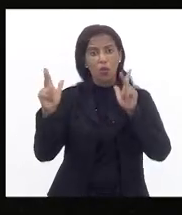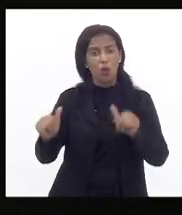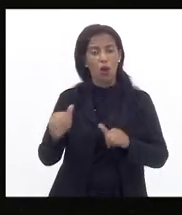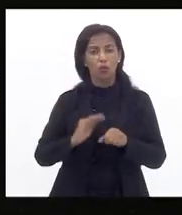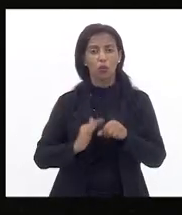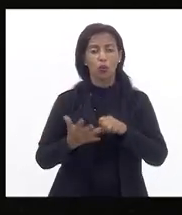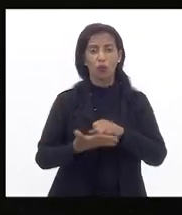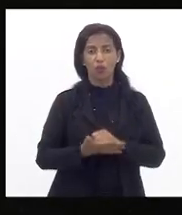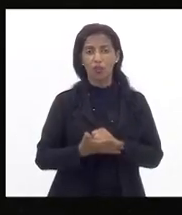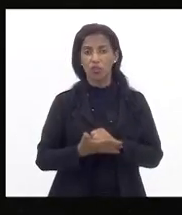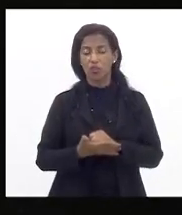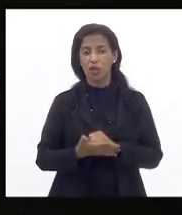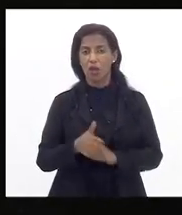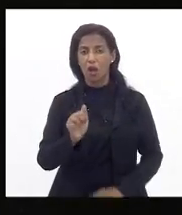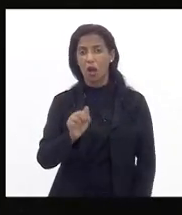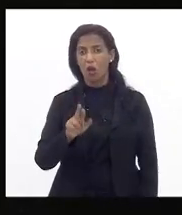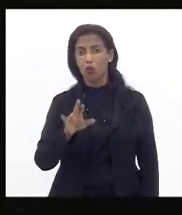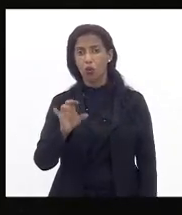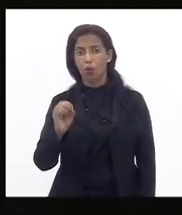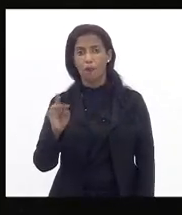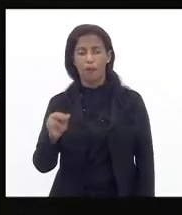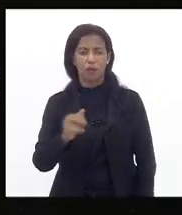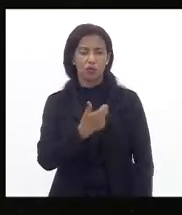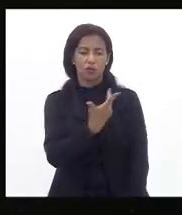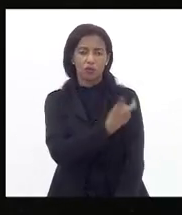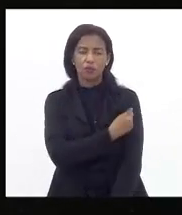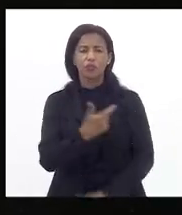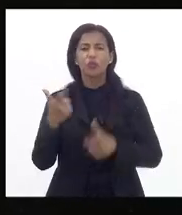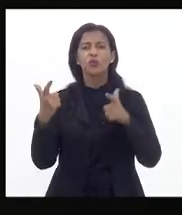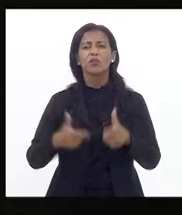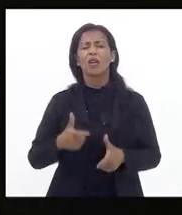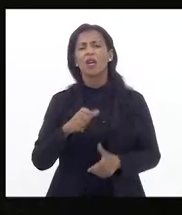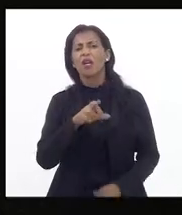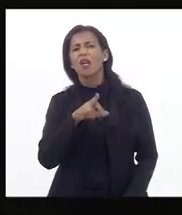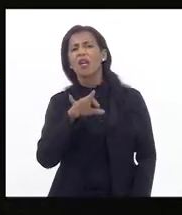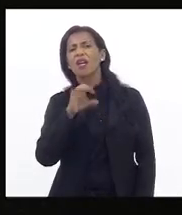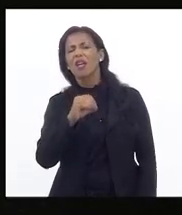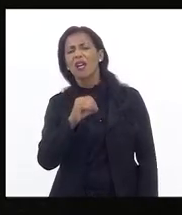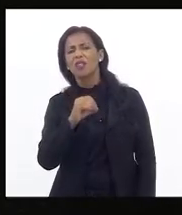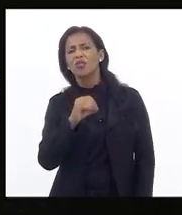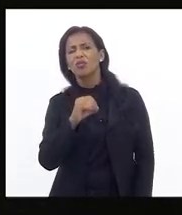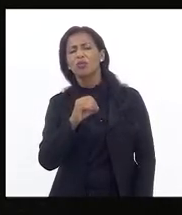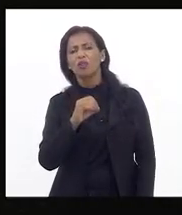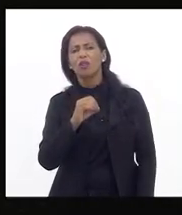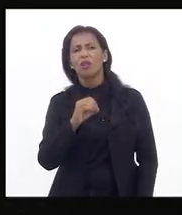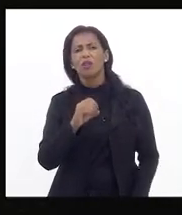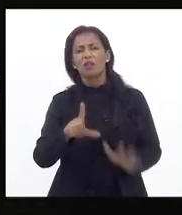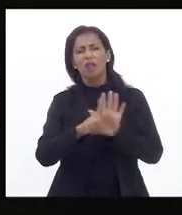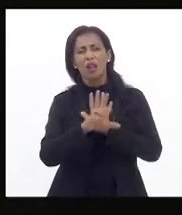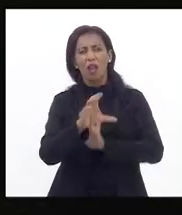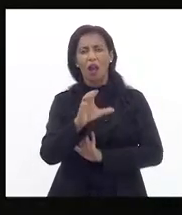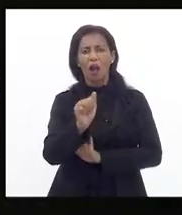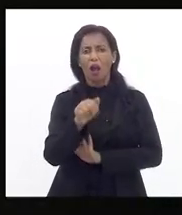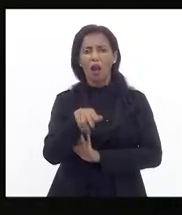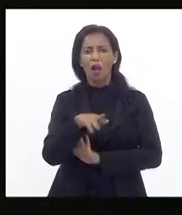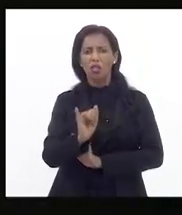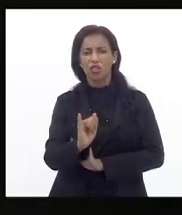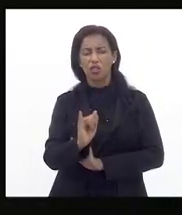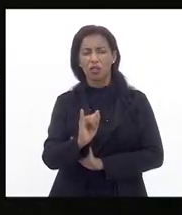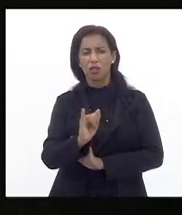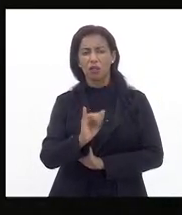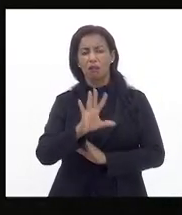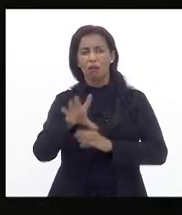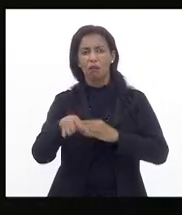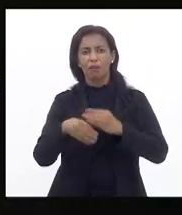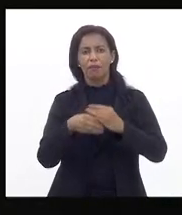por exemplo autonomia de vacina Onde estão os créditos da Lei kandir tão discutida nessa casa a lei complementar